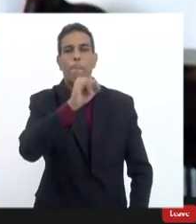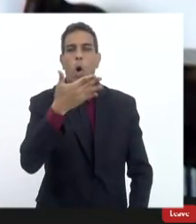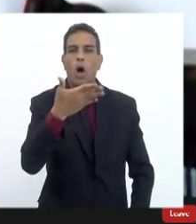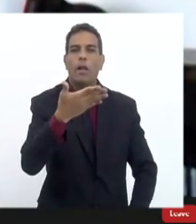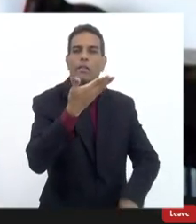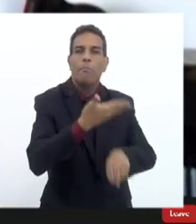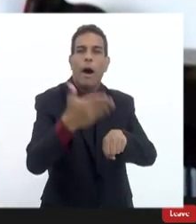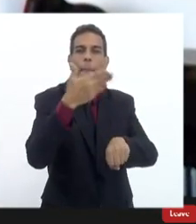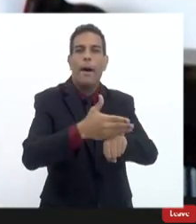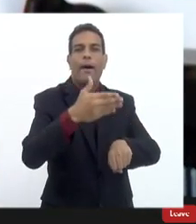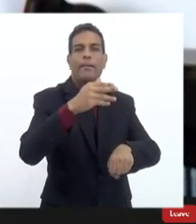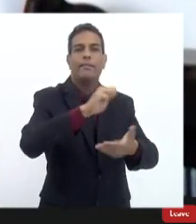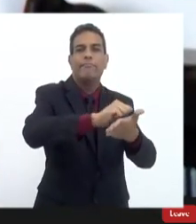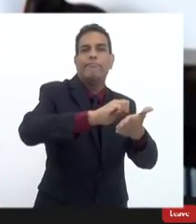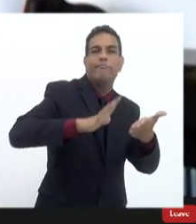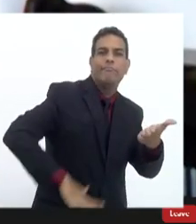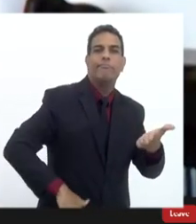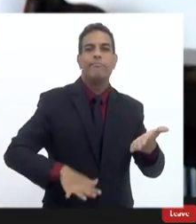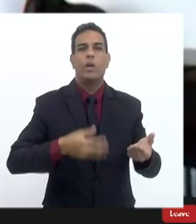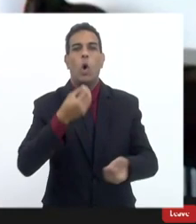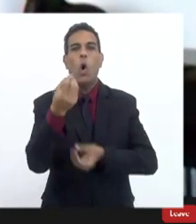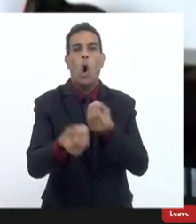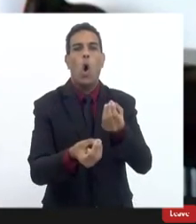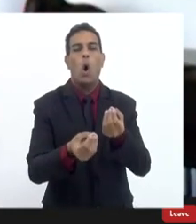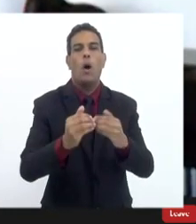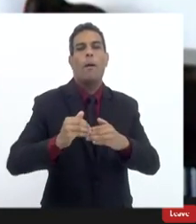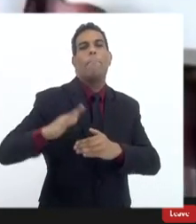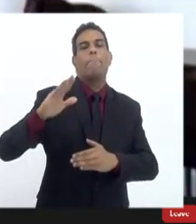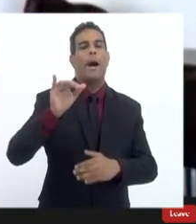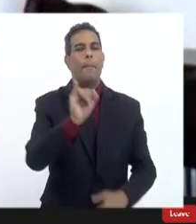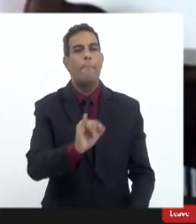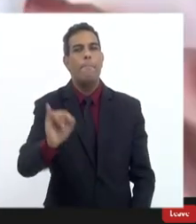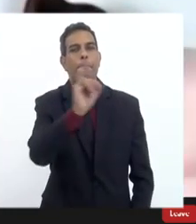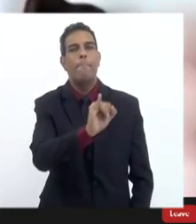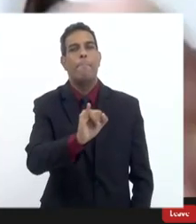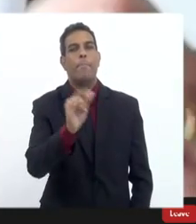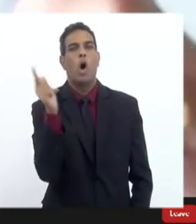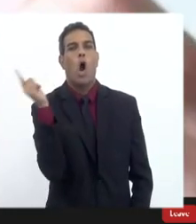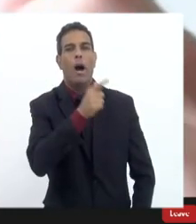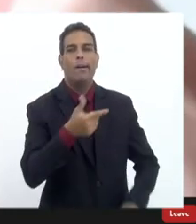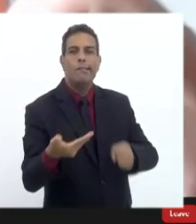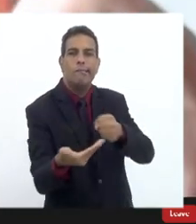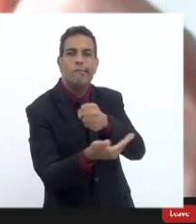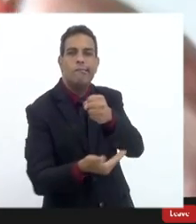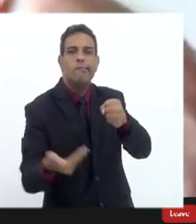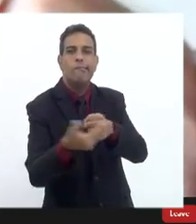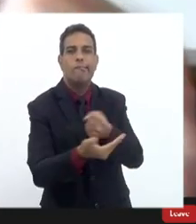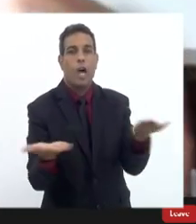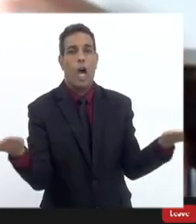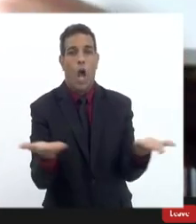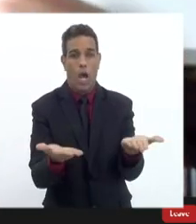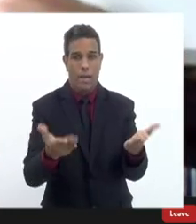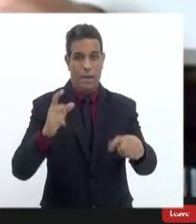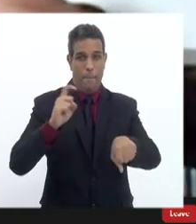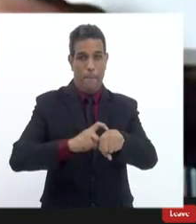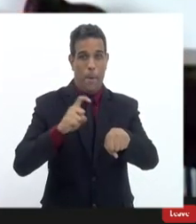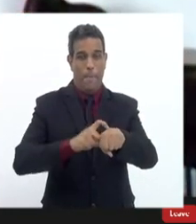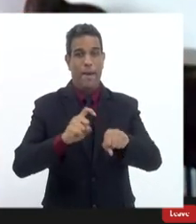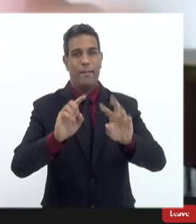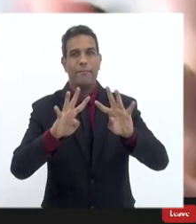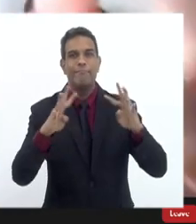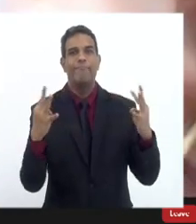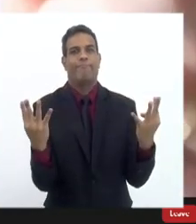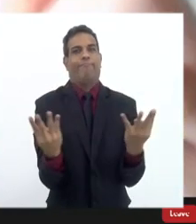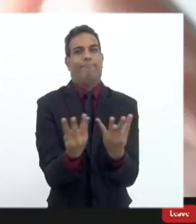importante e que vai ser ainda mais, né, ainda mais fundamental nesse período que a gente vivencia.